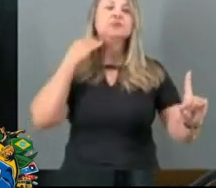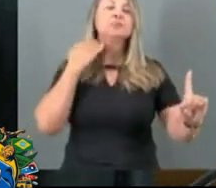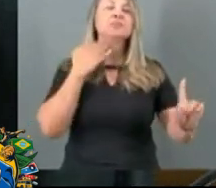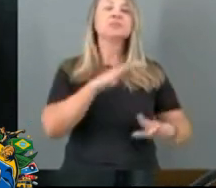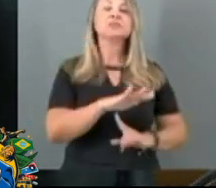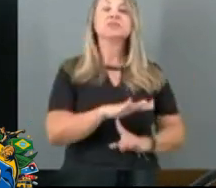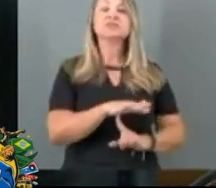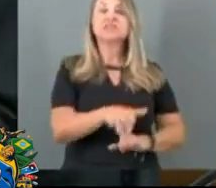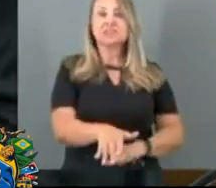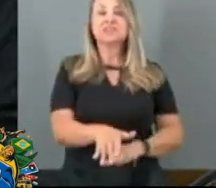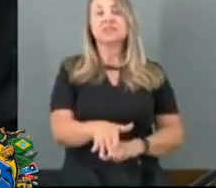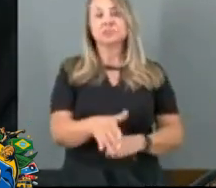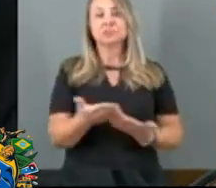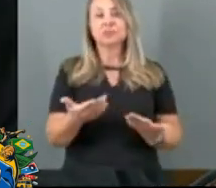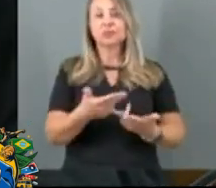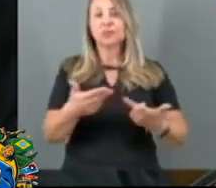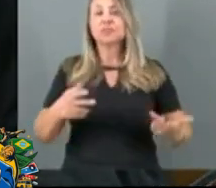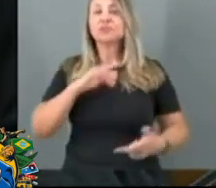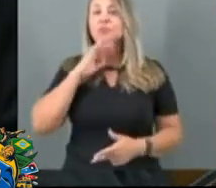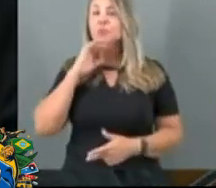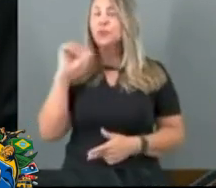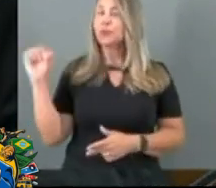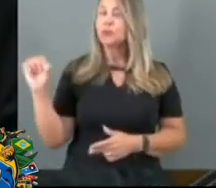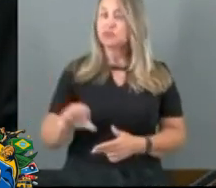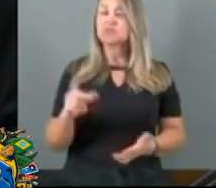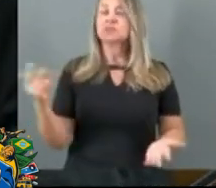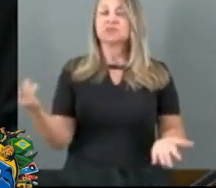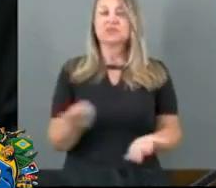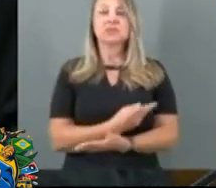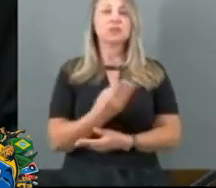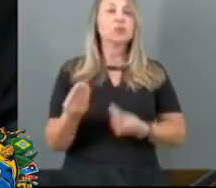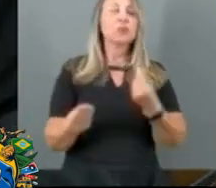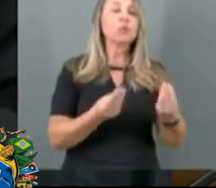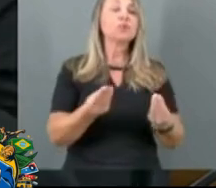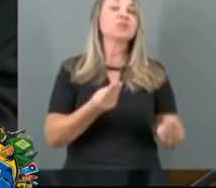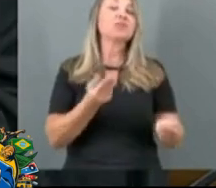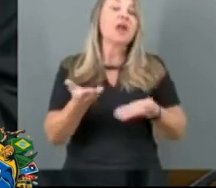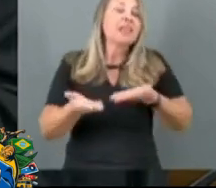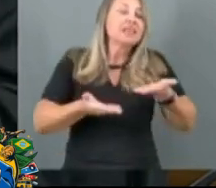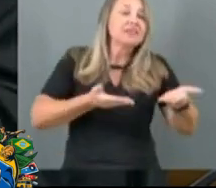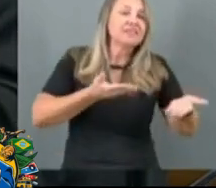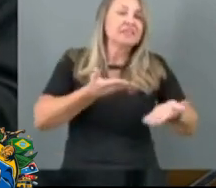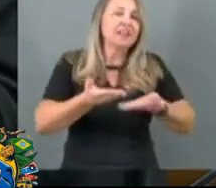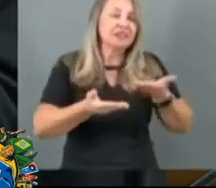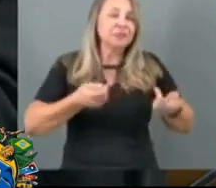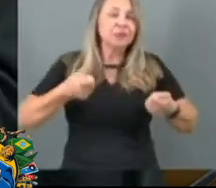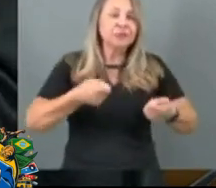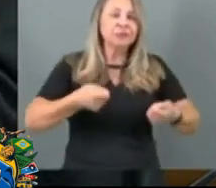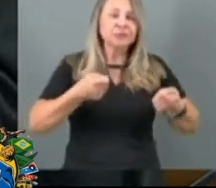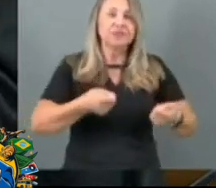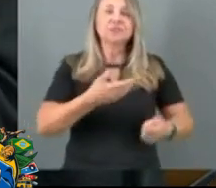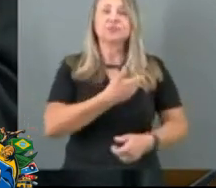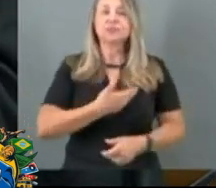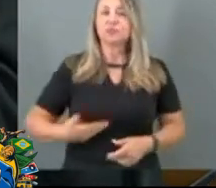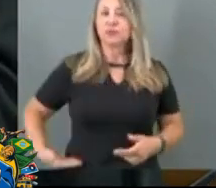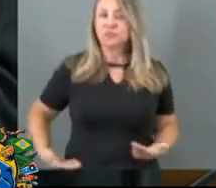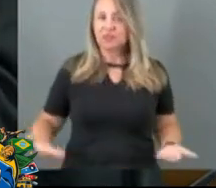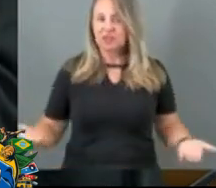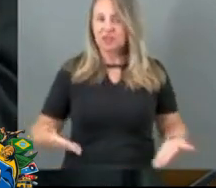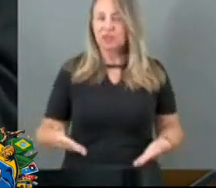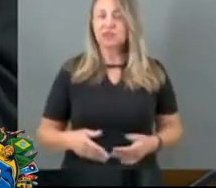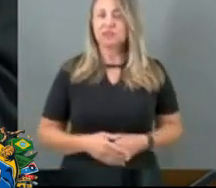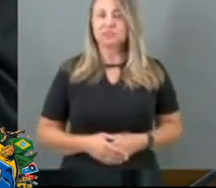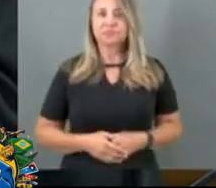formas indevidas e injustas? Como o senhor vai lidar com isso? As pressões do atual governo, um governo